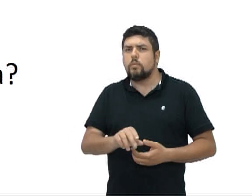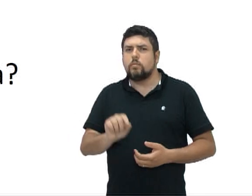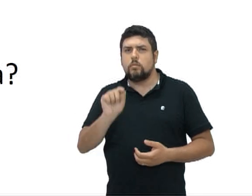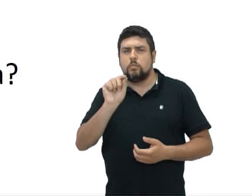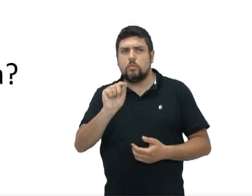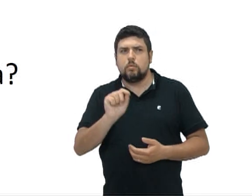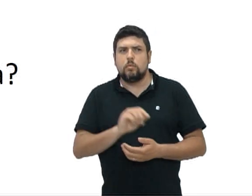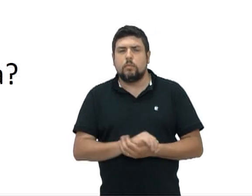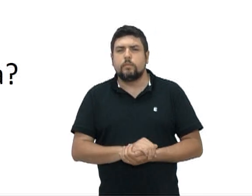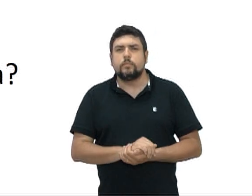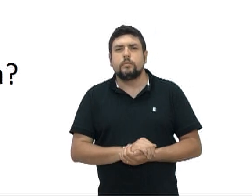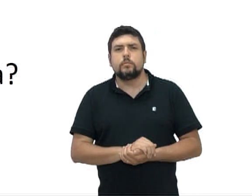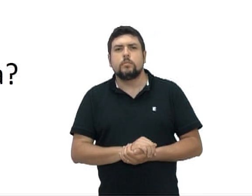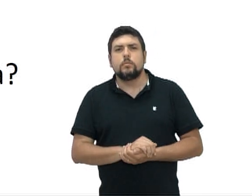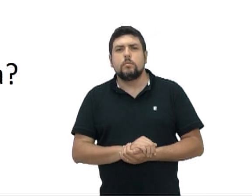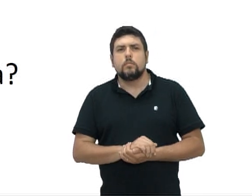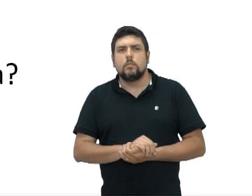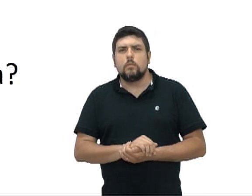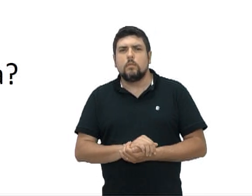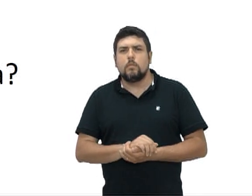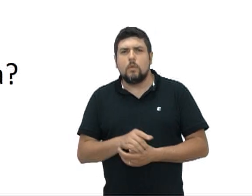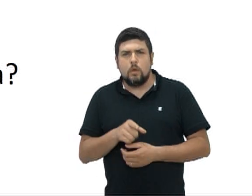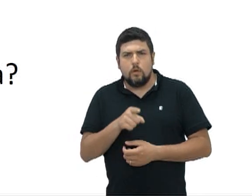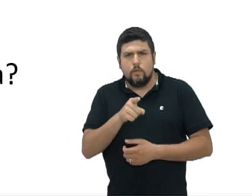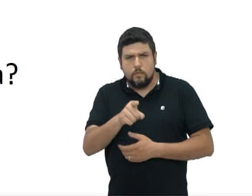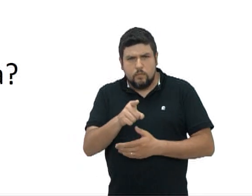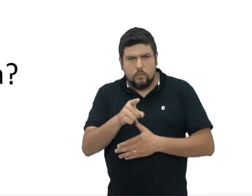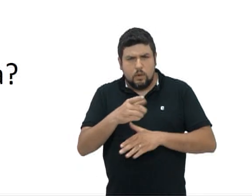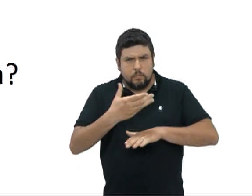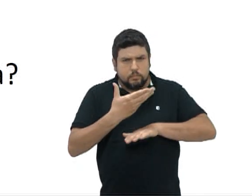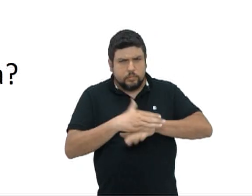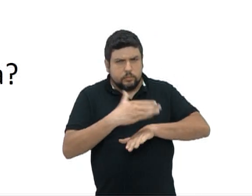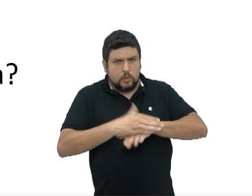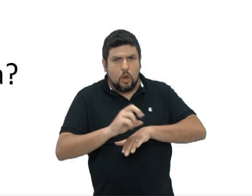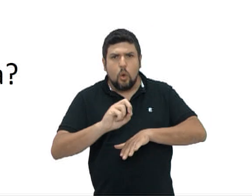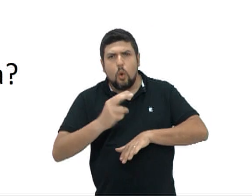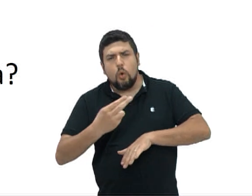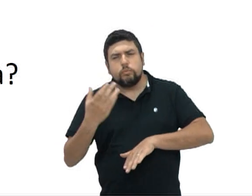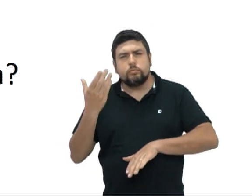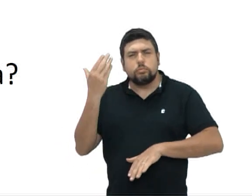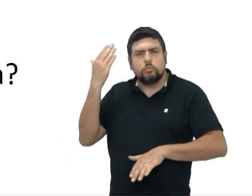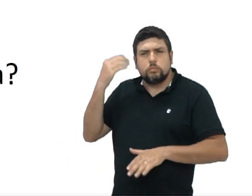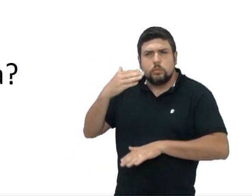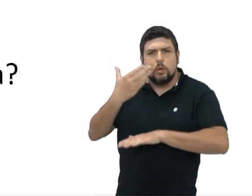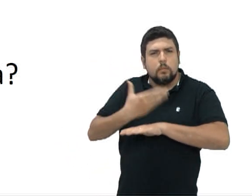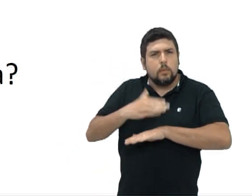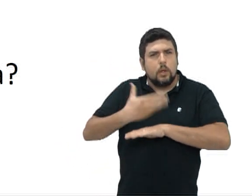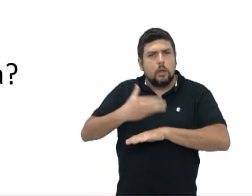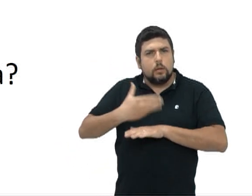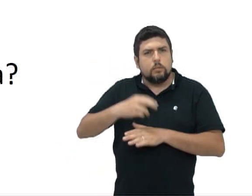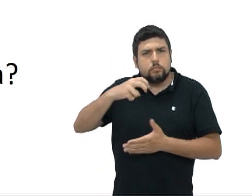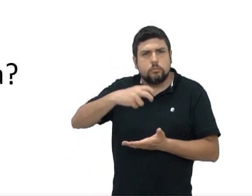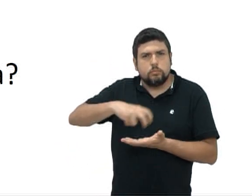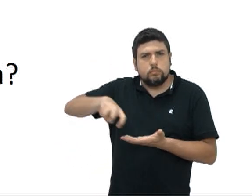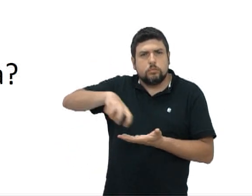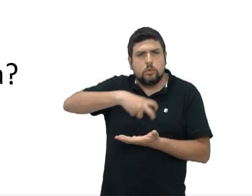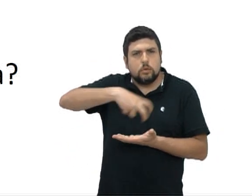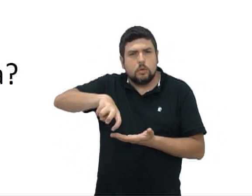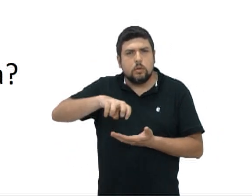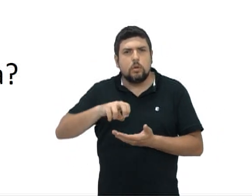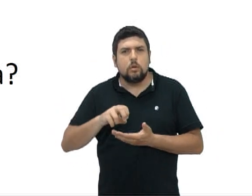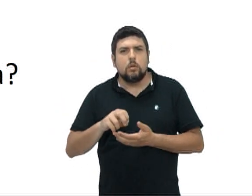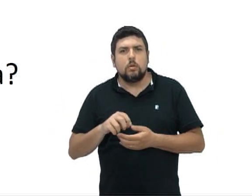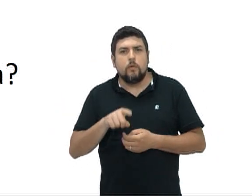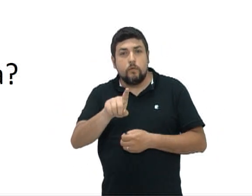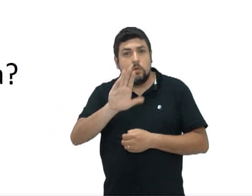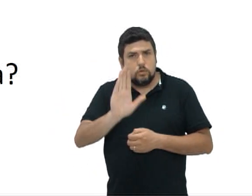lá. Se você pratica ou já praticou o skate, não precisa ser de maneira profissional, simplesmente já pegou um